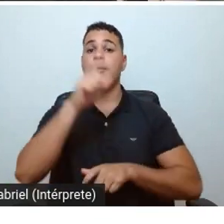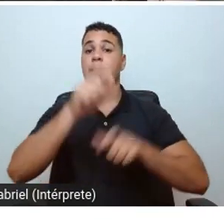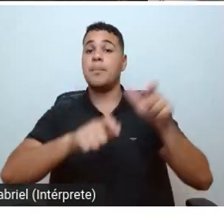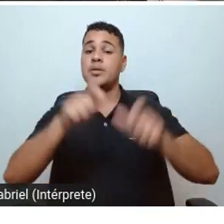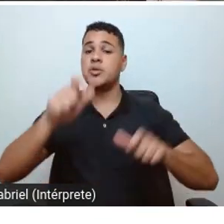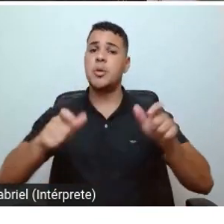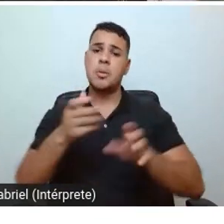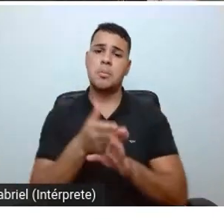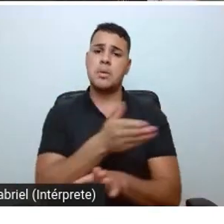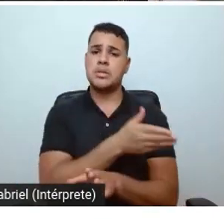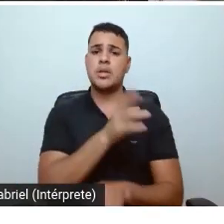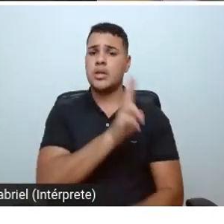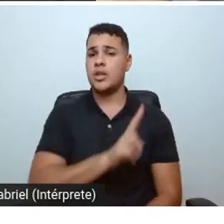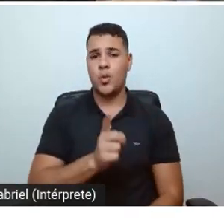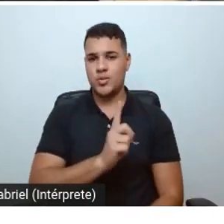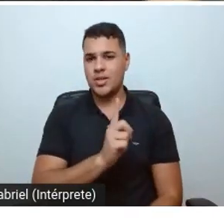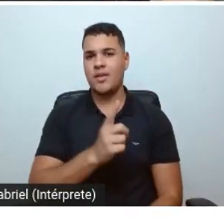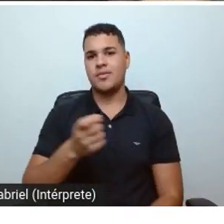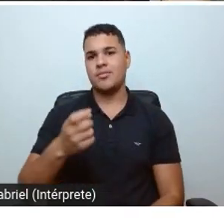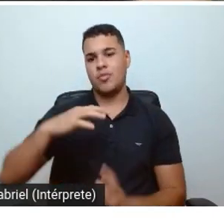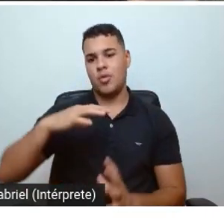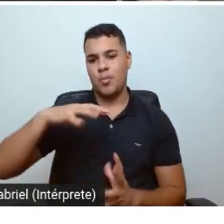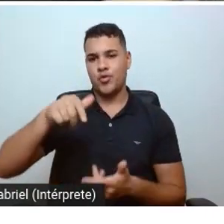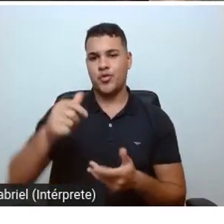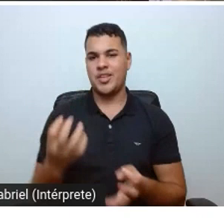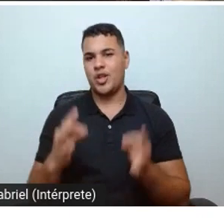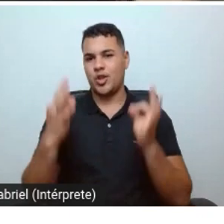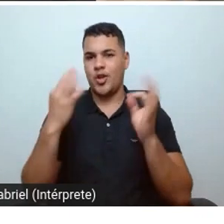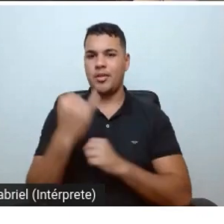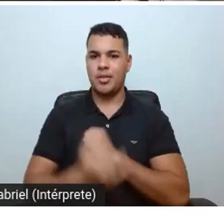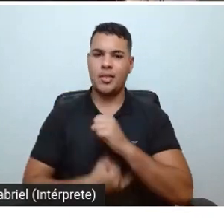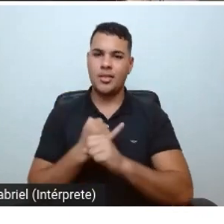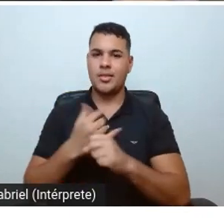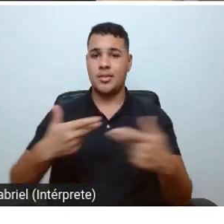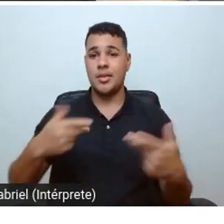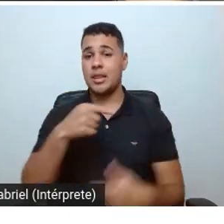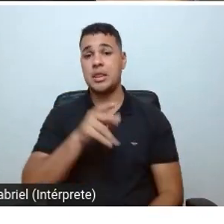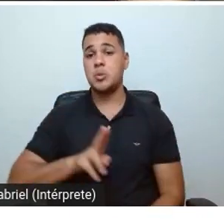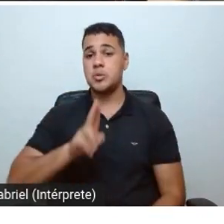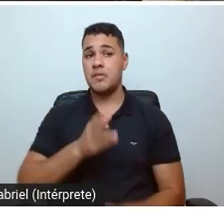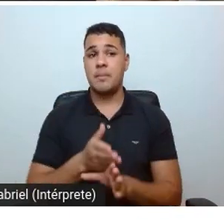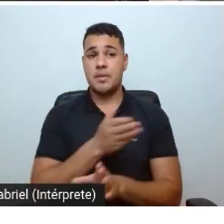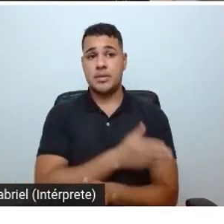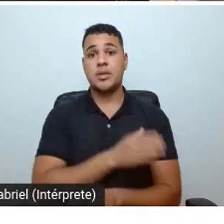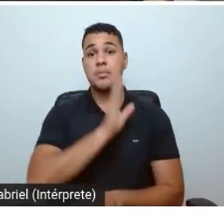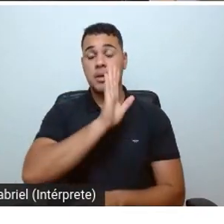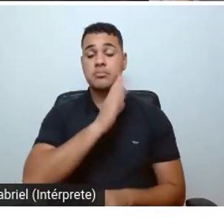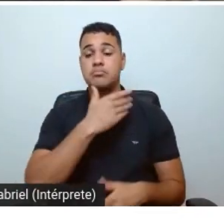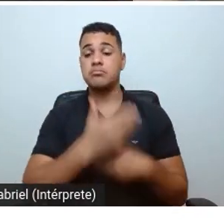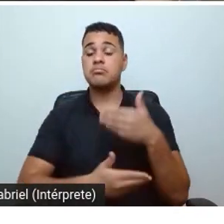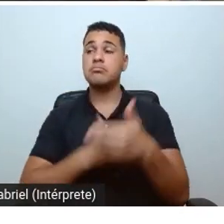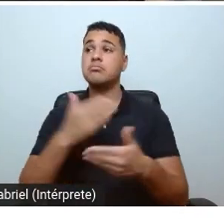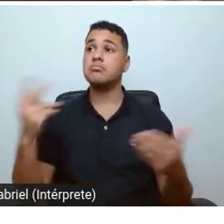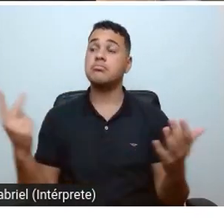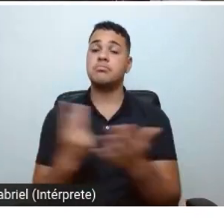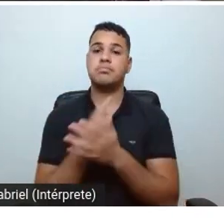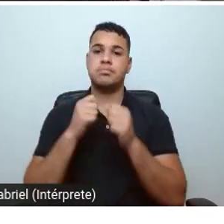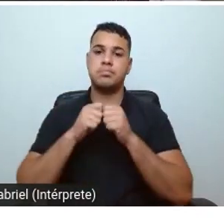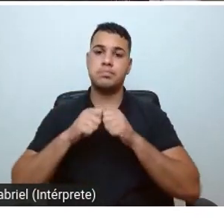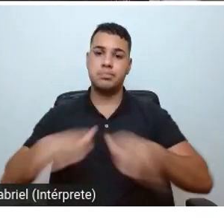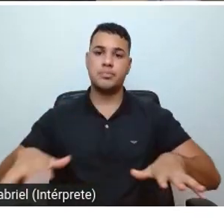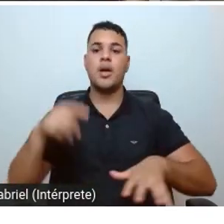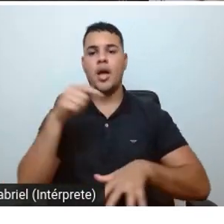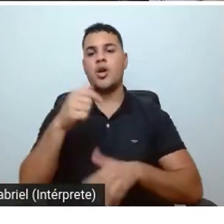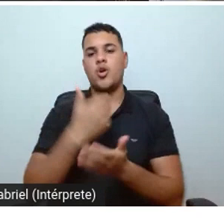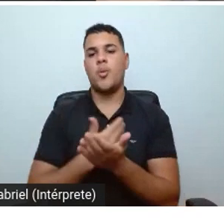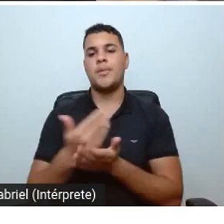estava acostumado com o digital. Então, a forma como essas pessoas se comunicavam fez com que o nosso assistente virtual tivesse